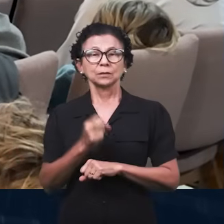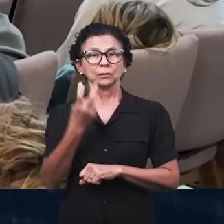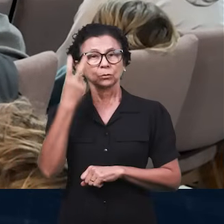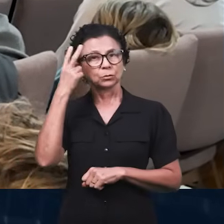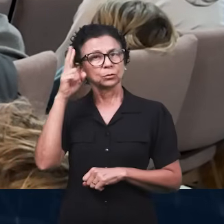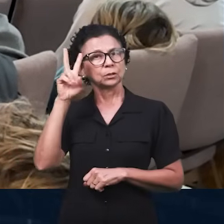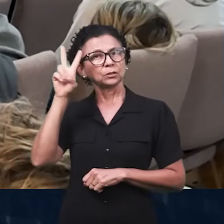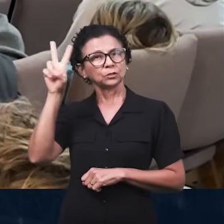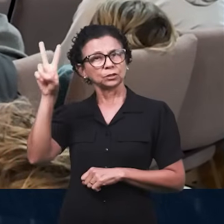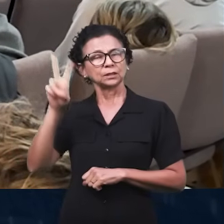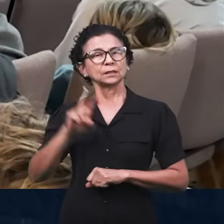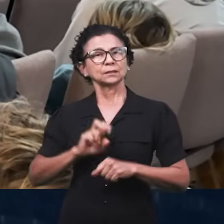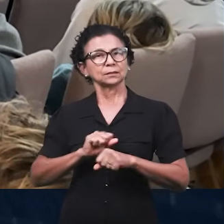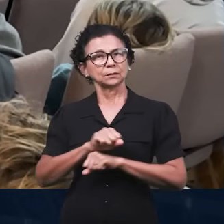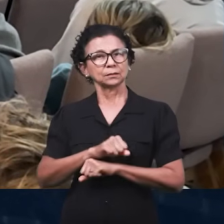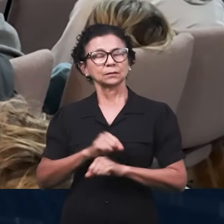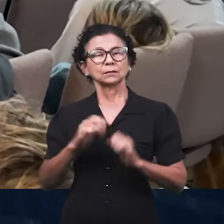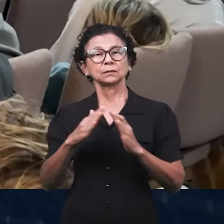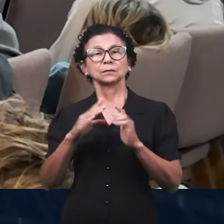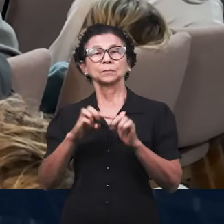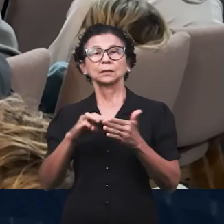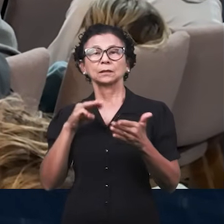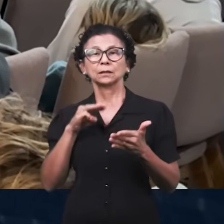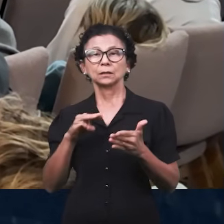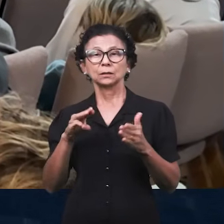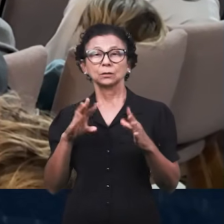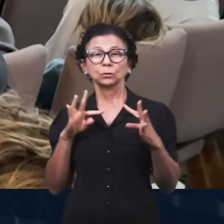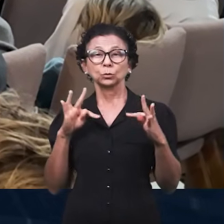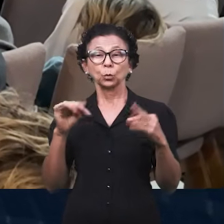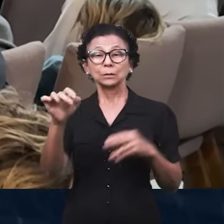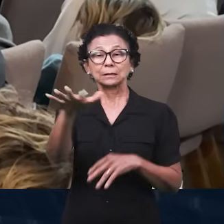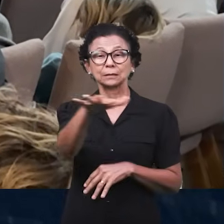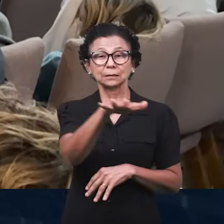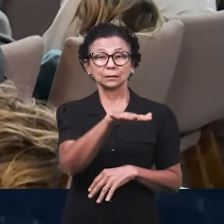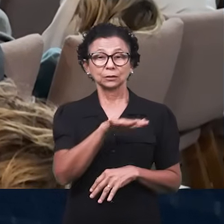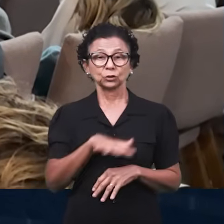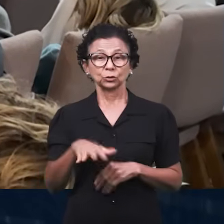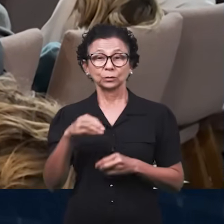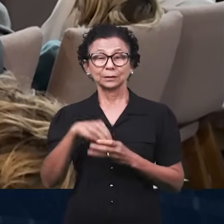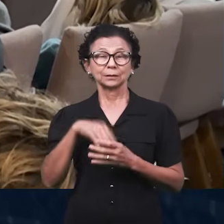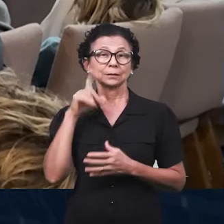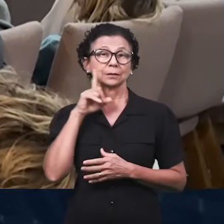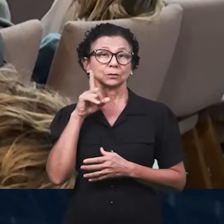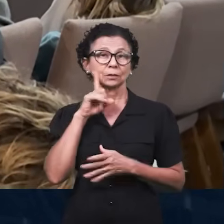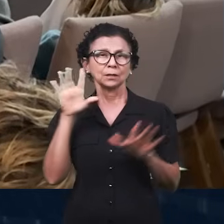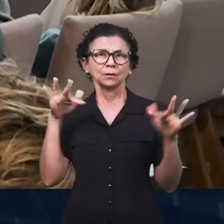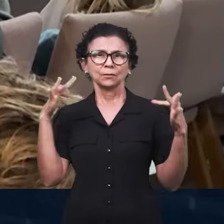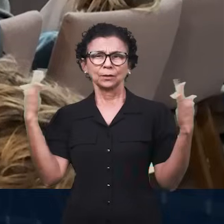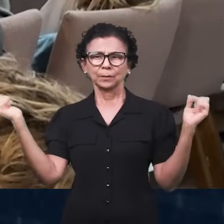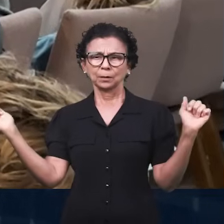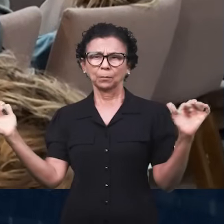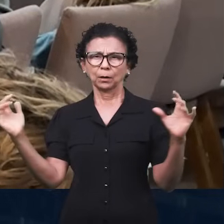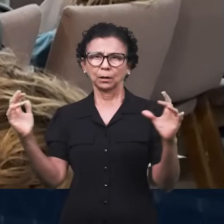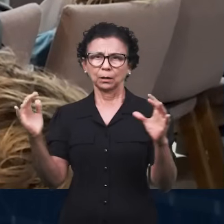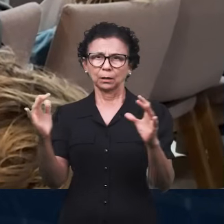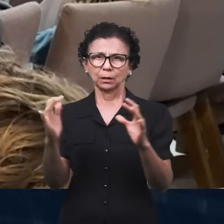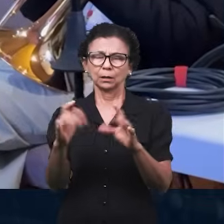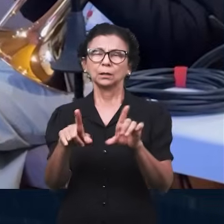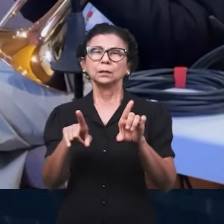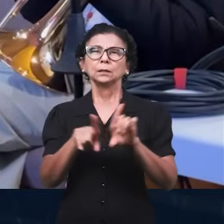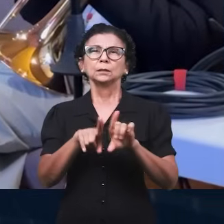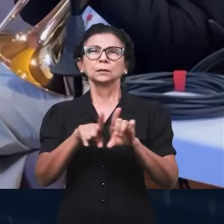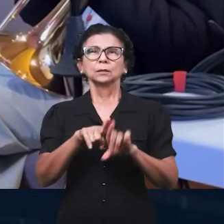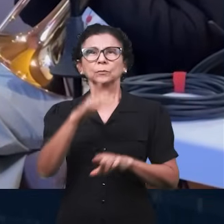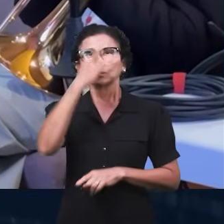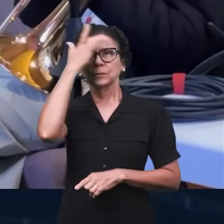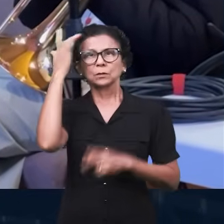de 2 dias da Igreja Cristã Maranata reuniu famílias de todas as regiões dos Estados Unidos, além de visitantes e membros